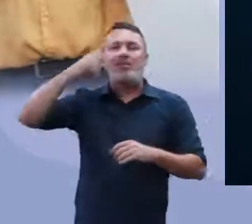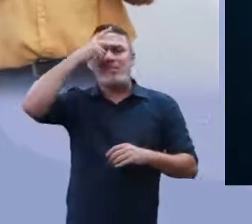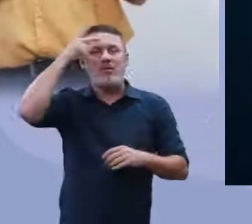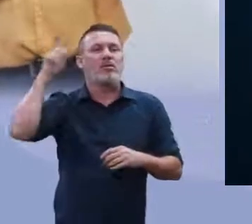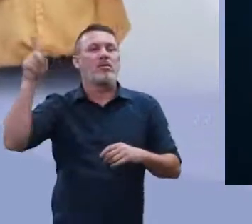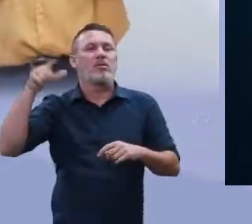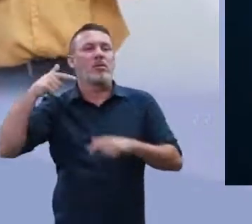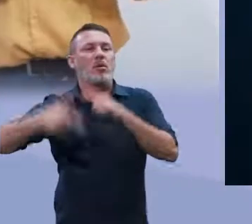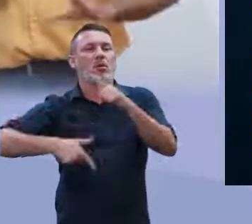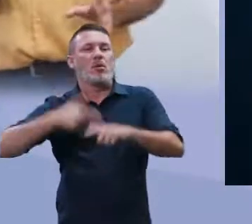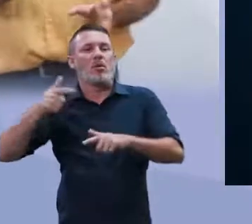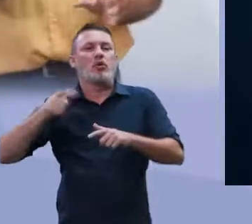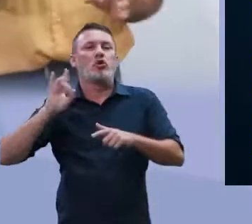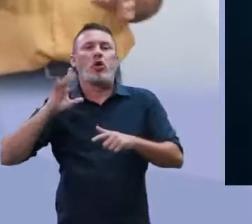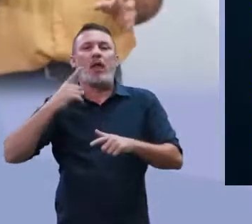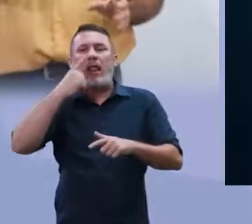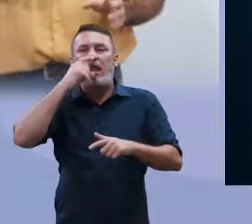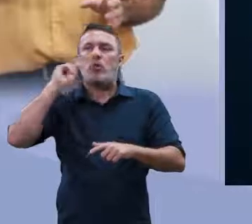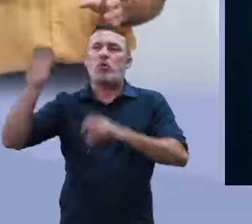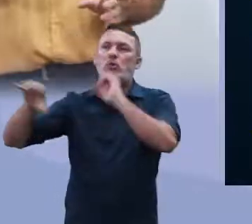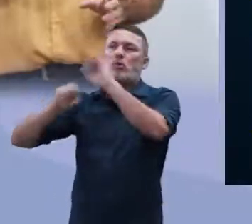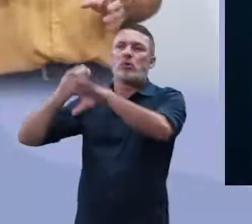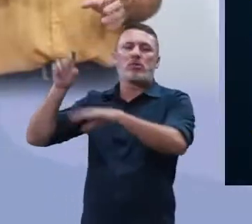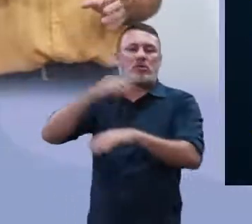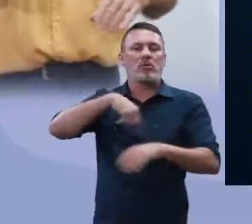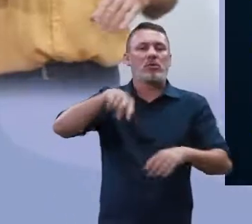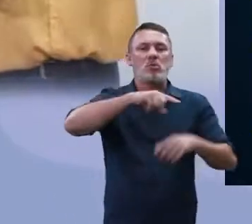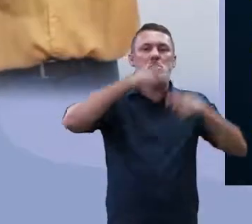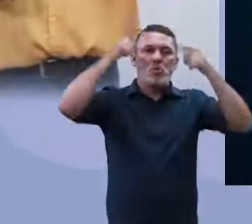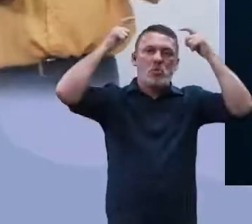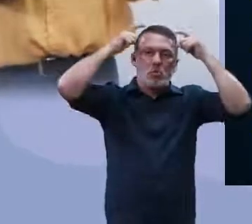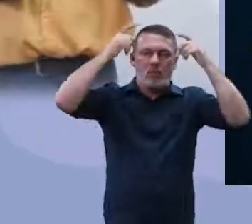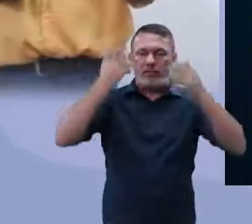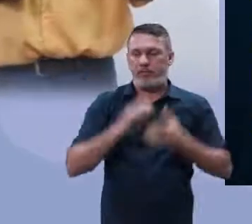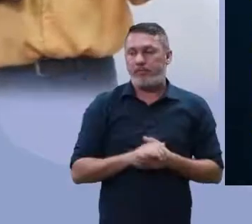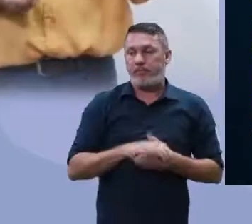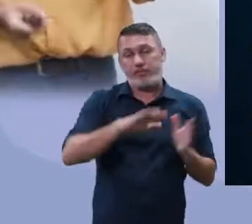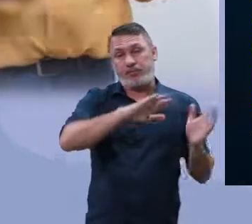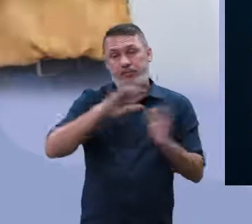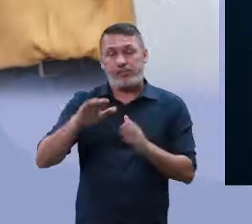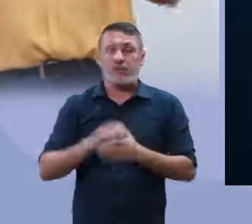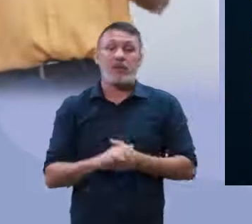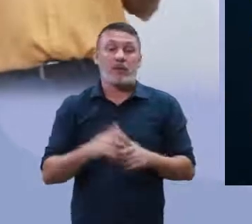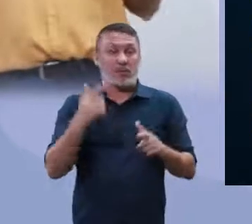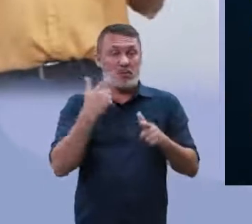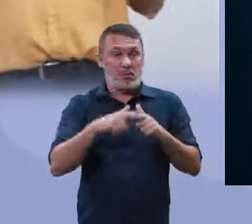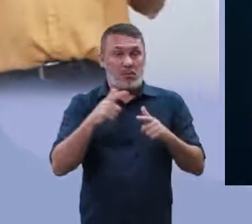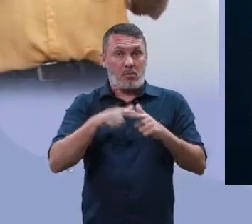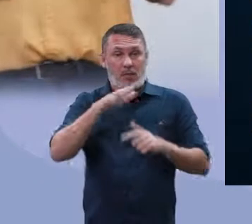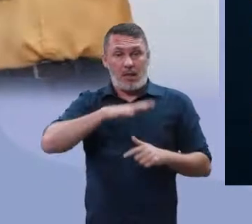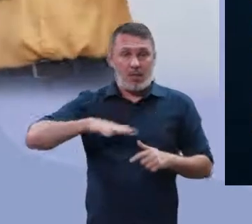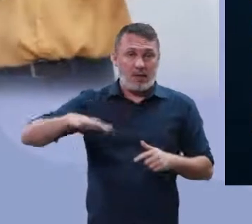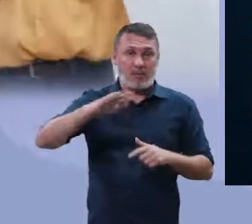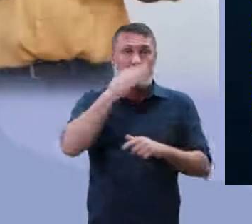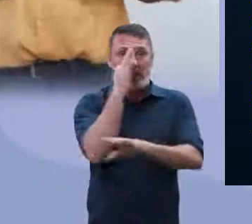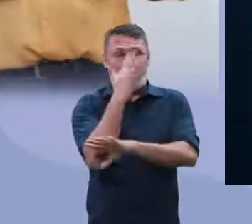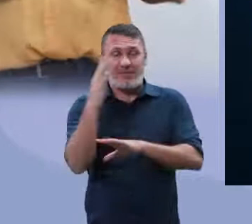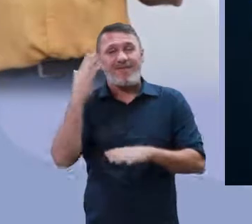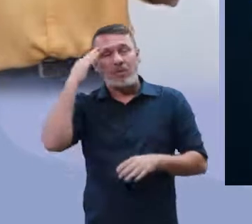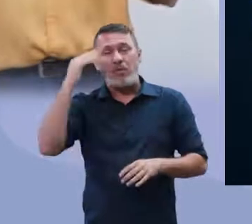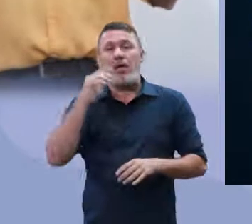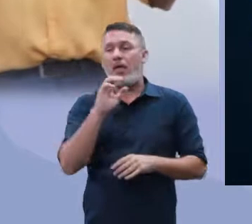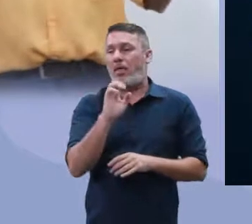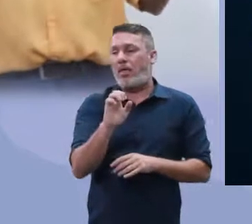uma separação e uma reciclagem desses produtos. Problema ambiental famoso global, El